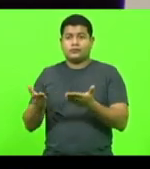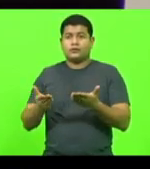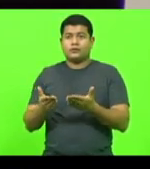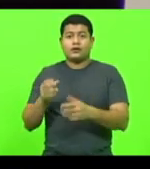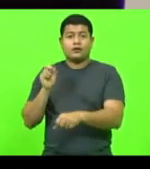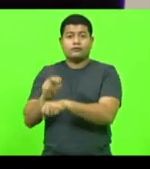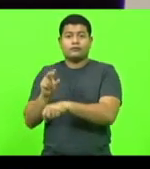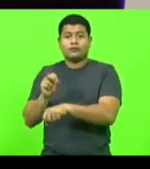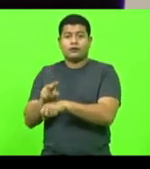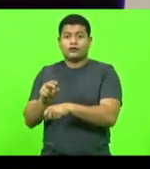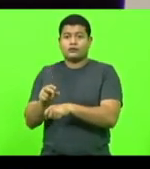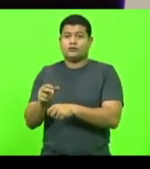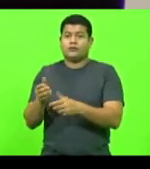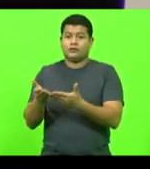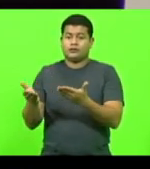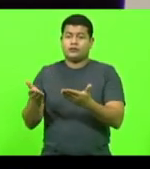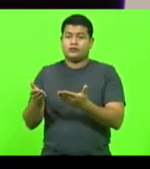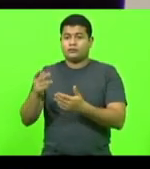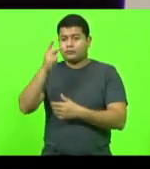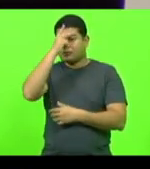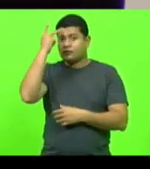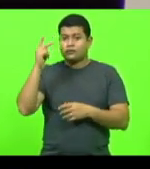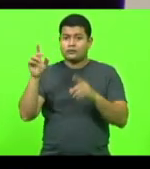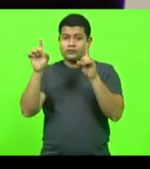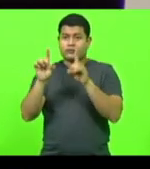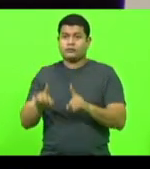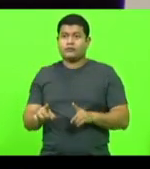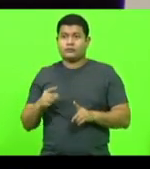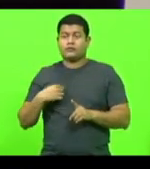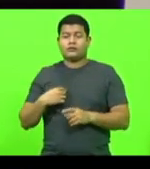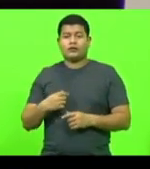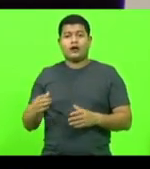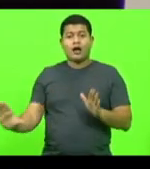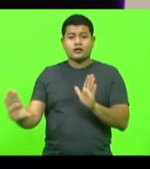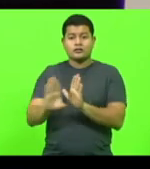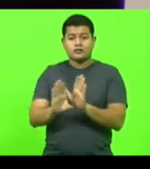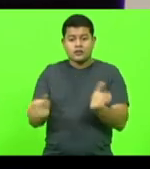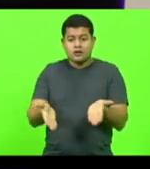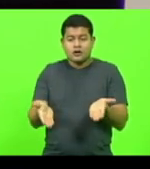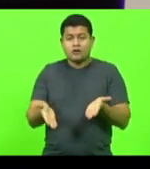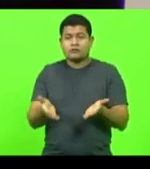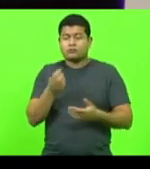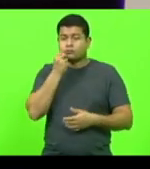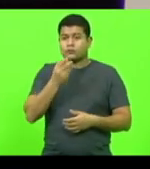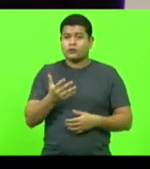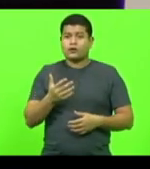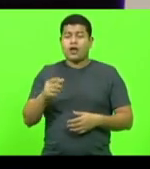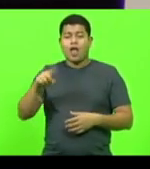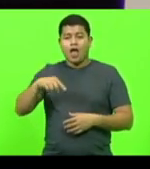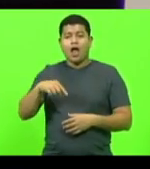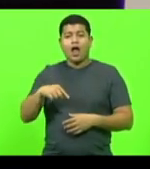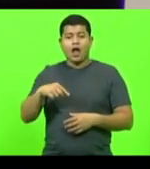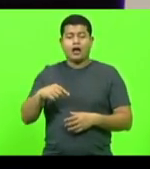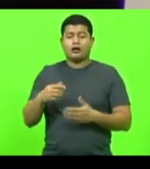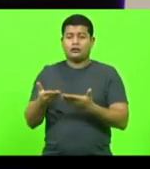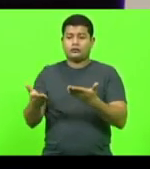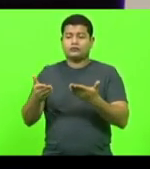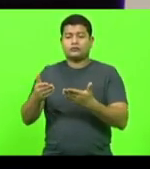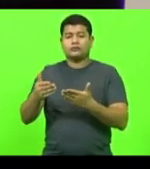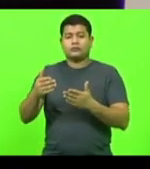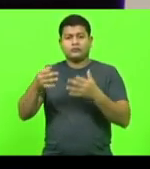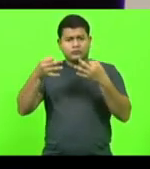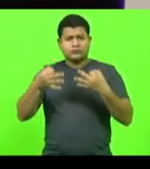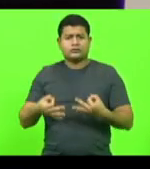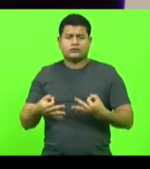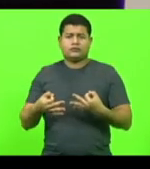com deficiência, é muito bem-vindo nesse parlamento, chega em boa hora, e é uma medida de justiça, né? A gente